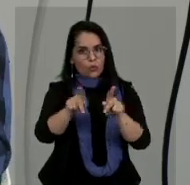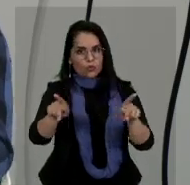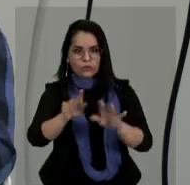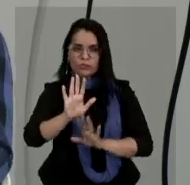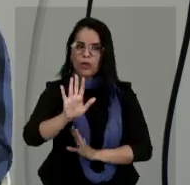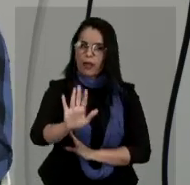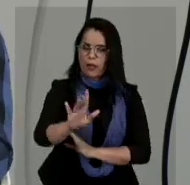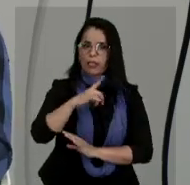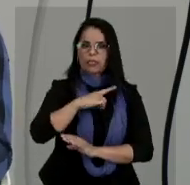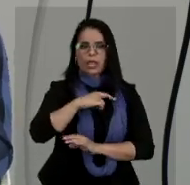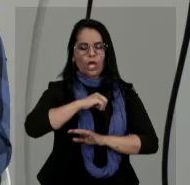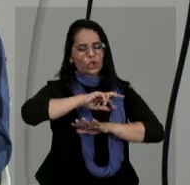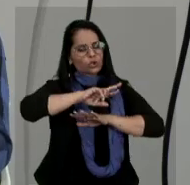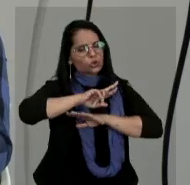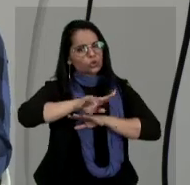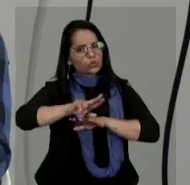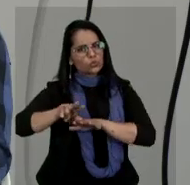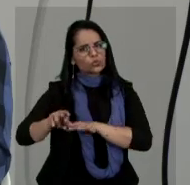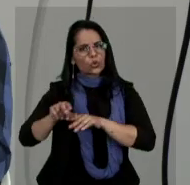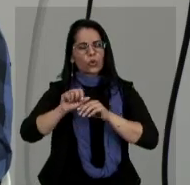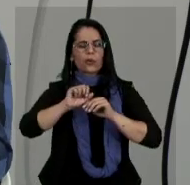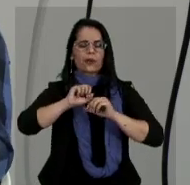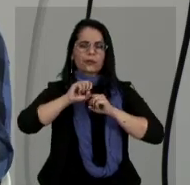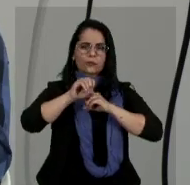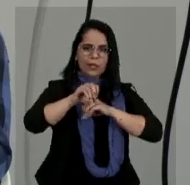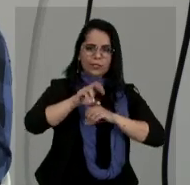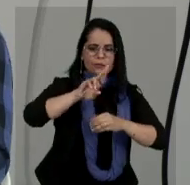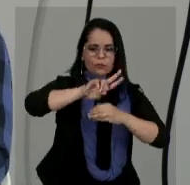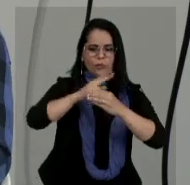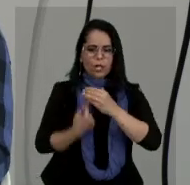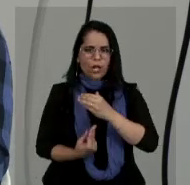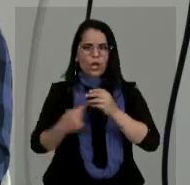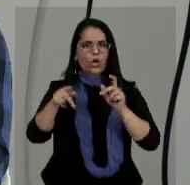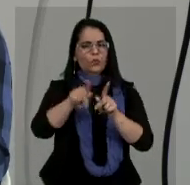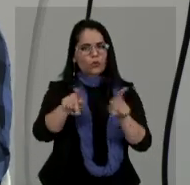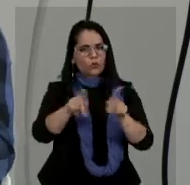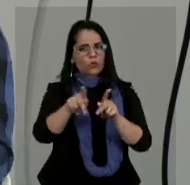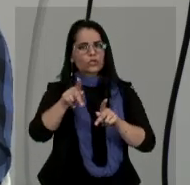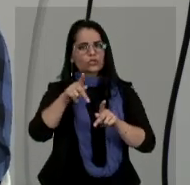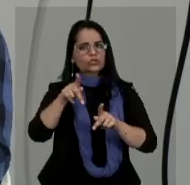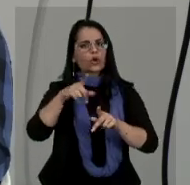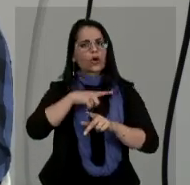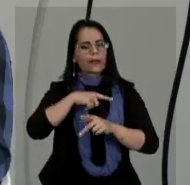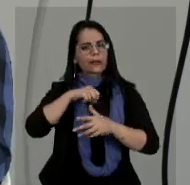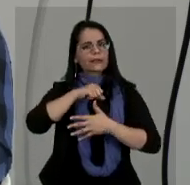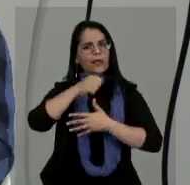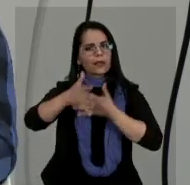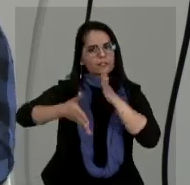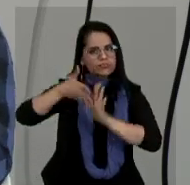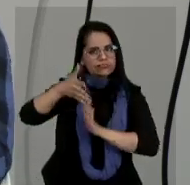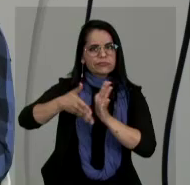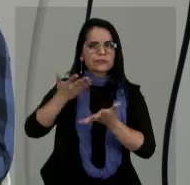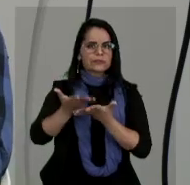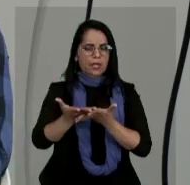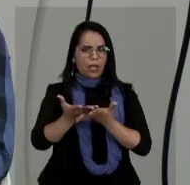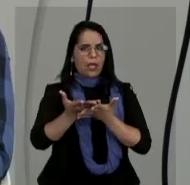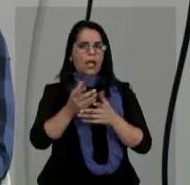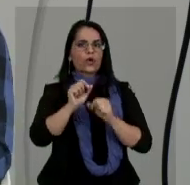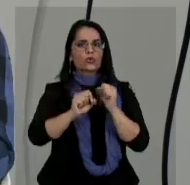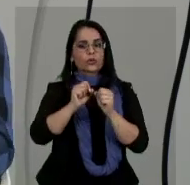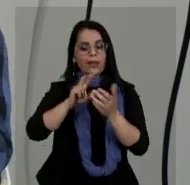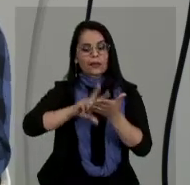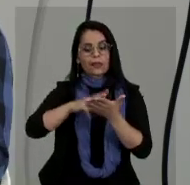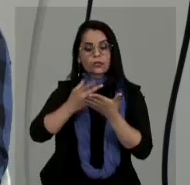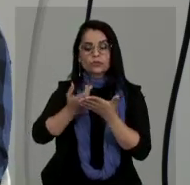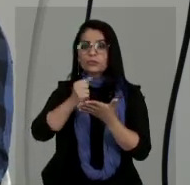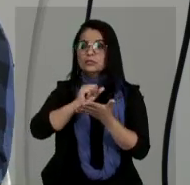aí vem toda a história da educação bilíngue, de professores que dominam a língua de sinais, porque o tradutor e intérprete ele traduz e interpreta,